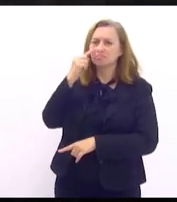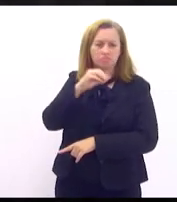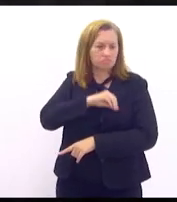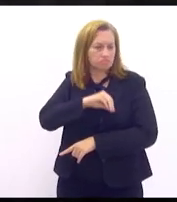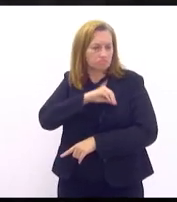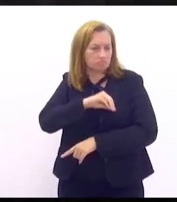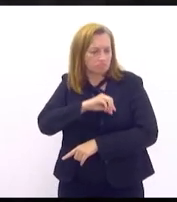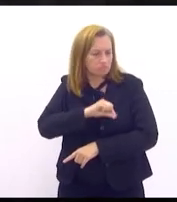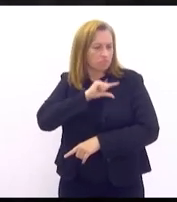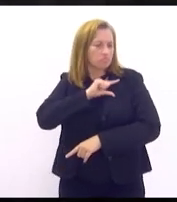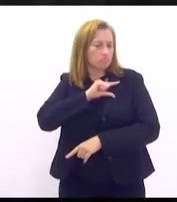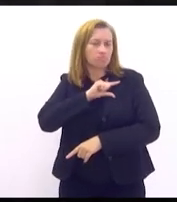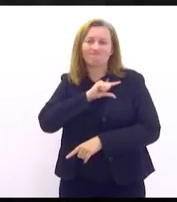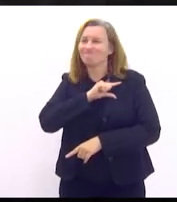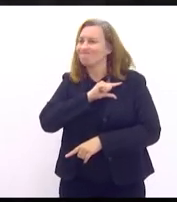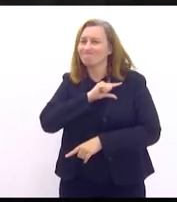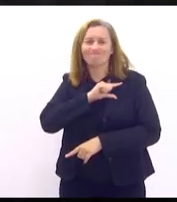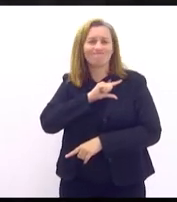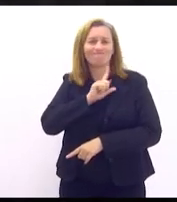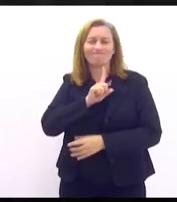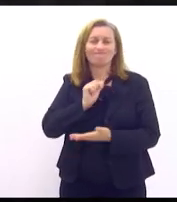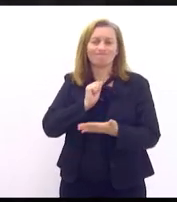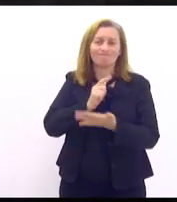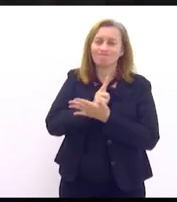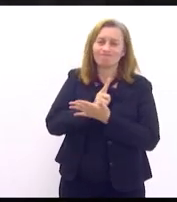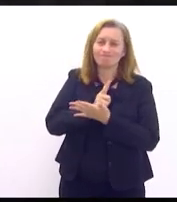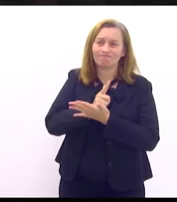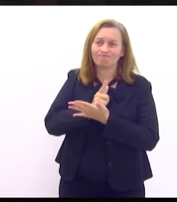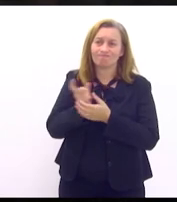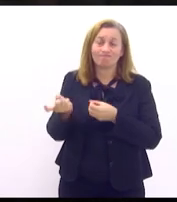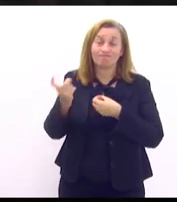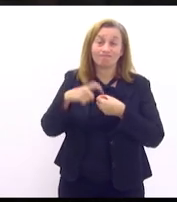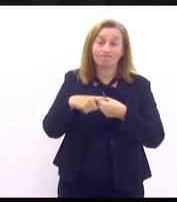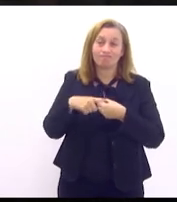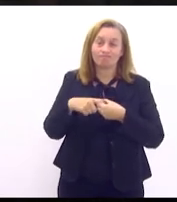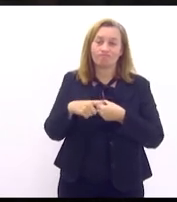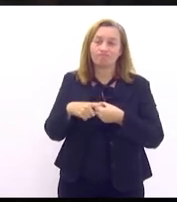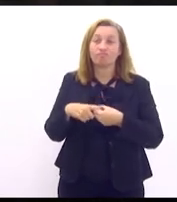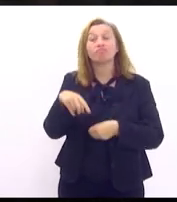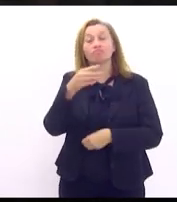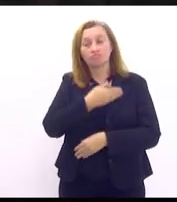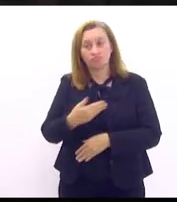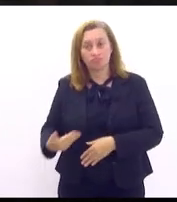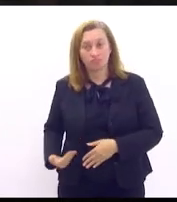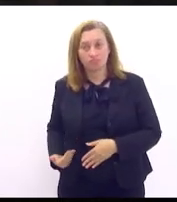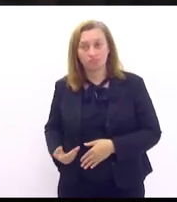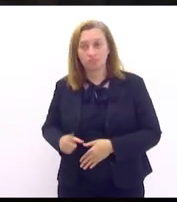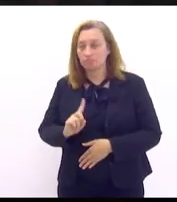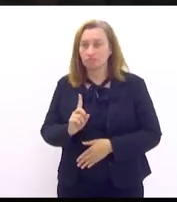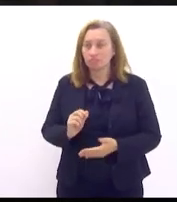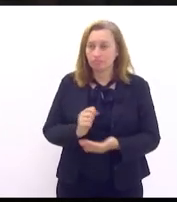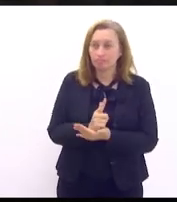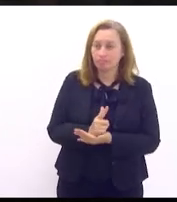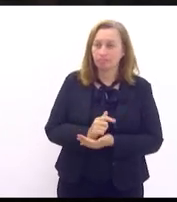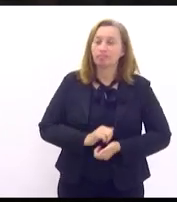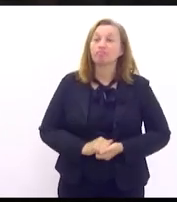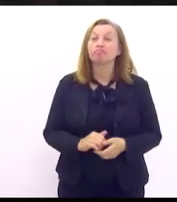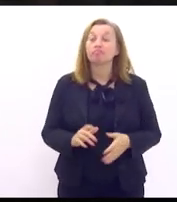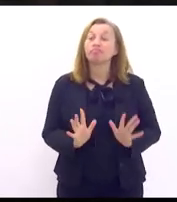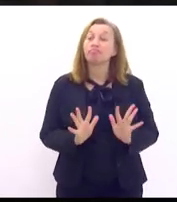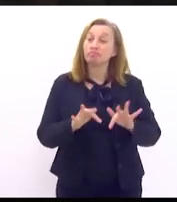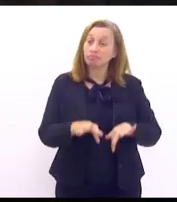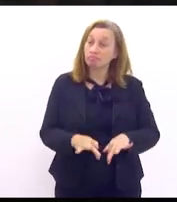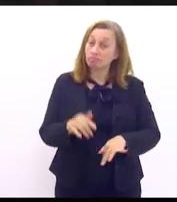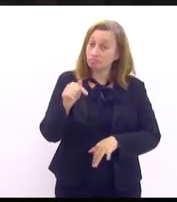se tem nenhuma perspectiva de pagamento da recomposição salarial, da qual o governador é um caloteiro. Termino aqui a